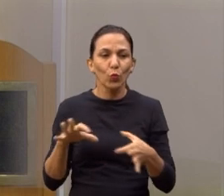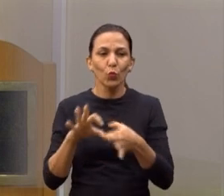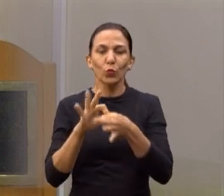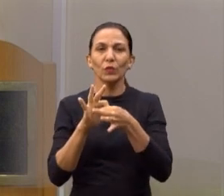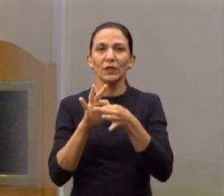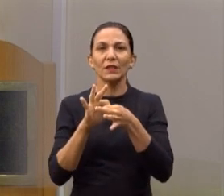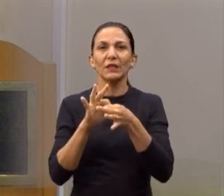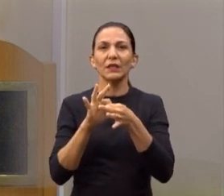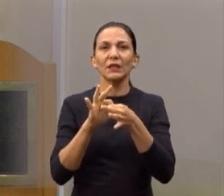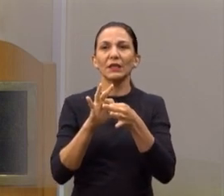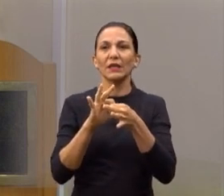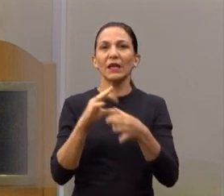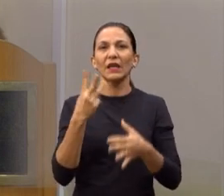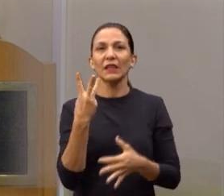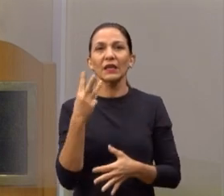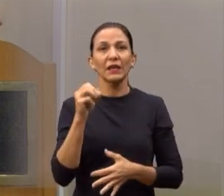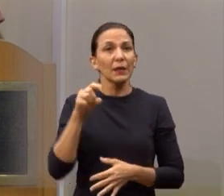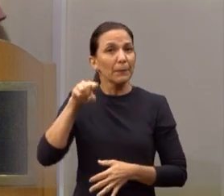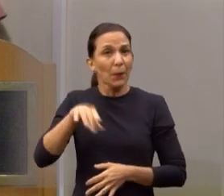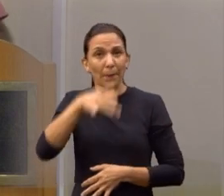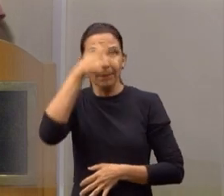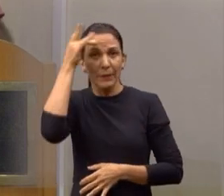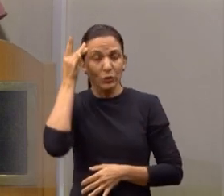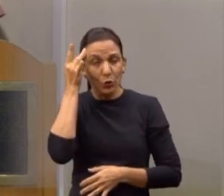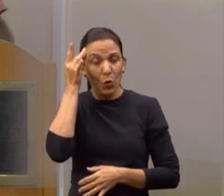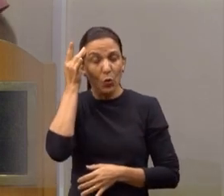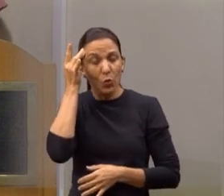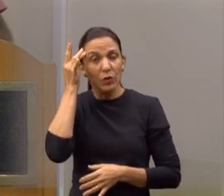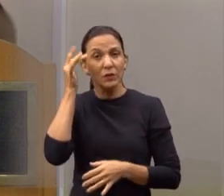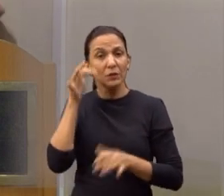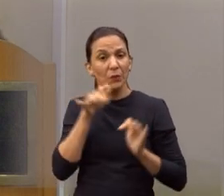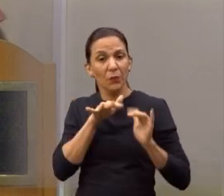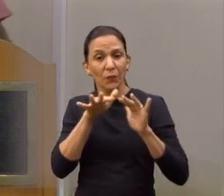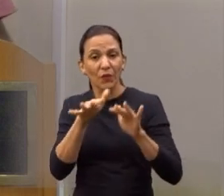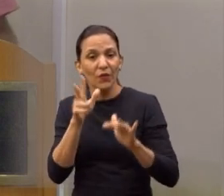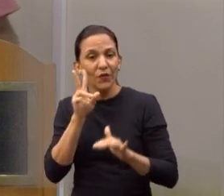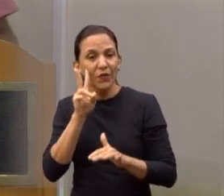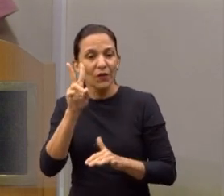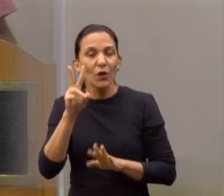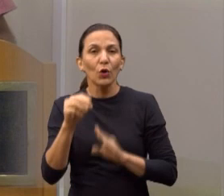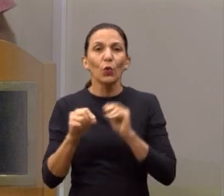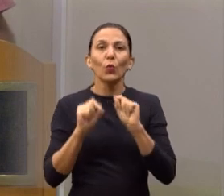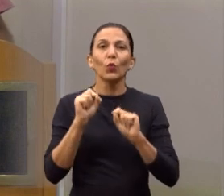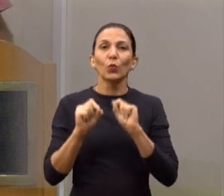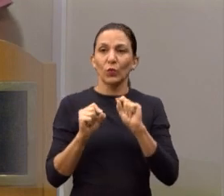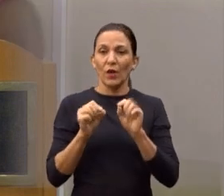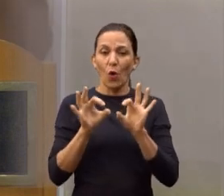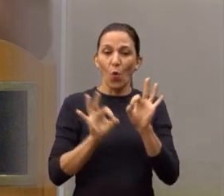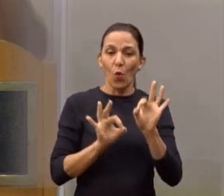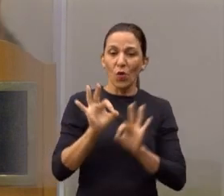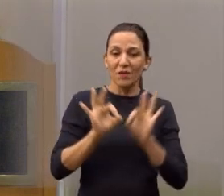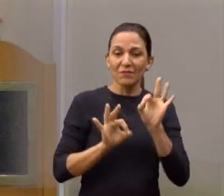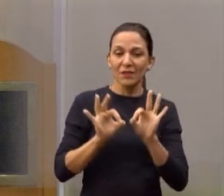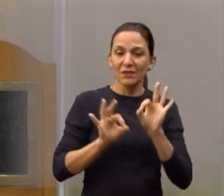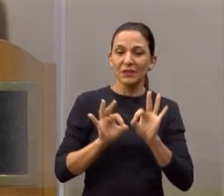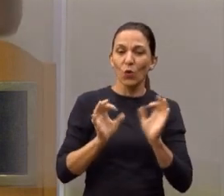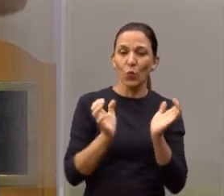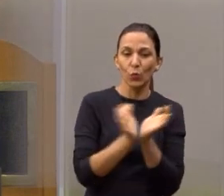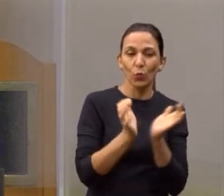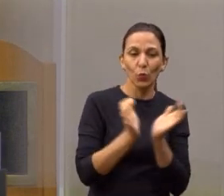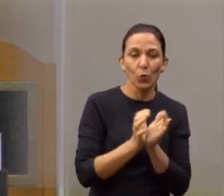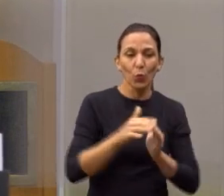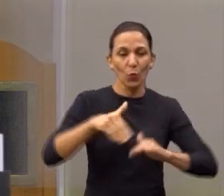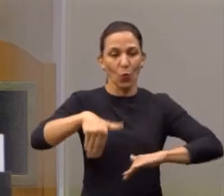de 30 mil fulhões durante todo esse processo e a gente conseguiu ver a Vitória que foi a organização dos blocos de